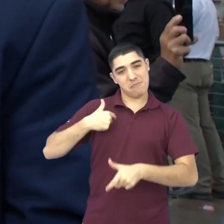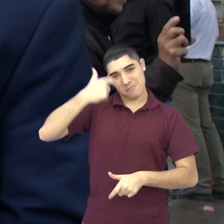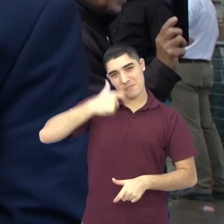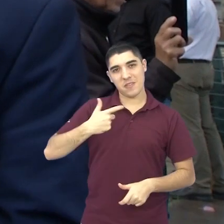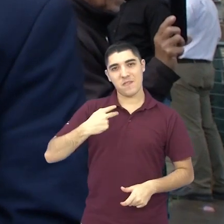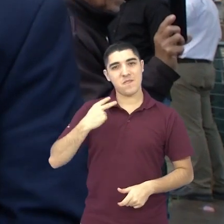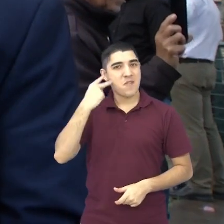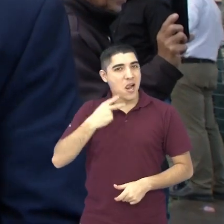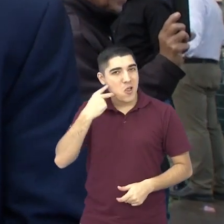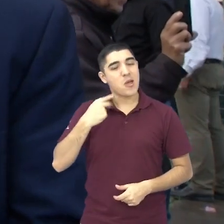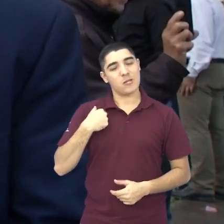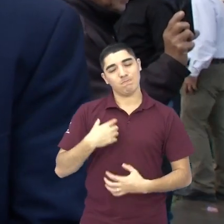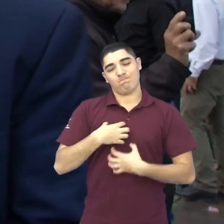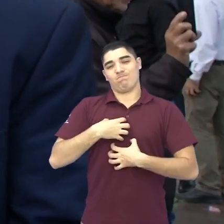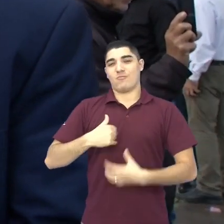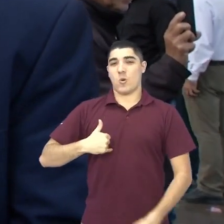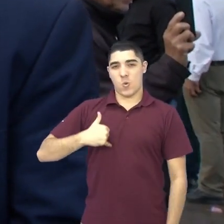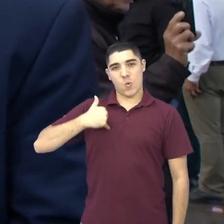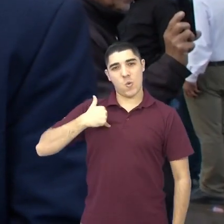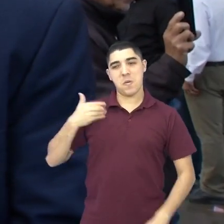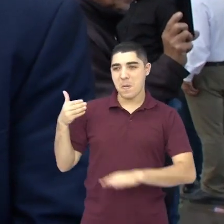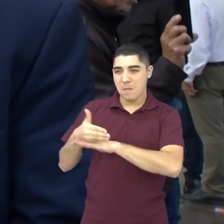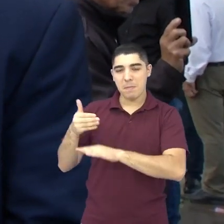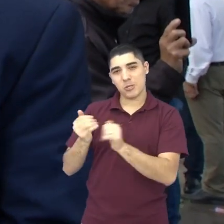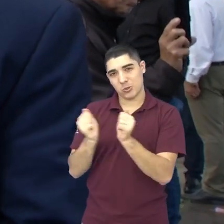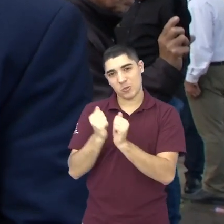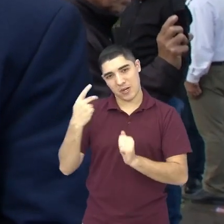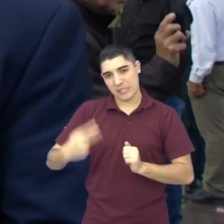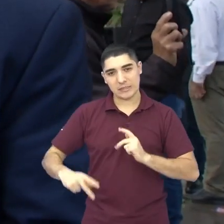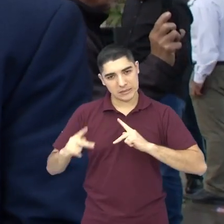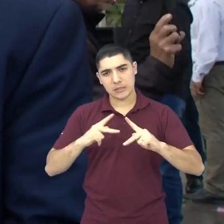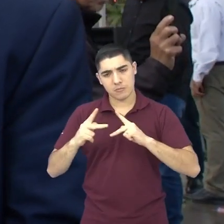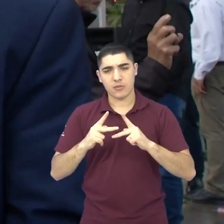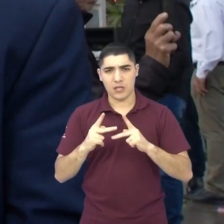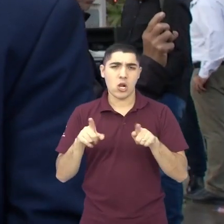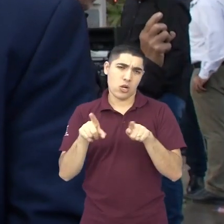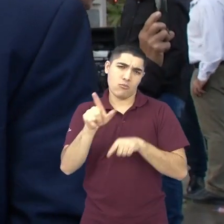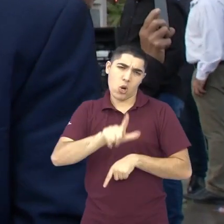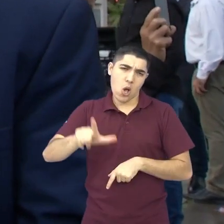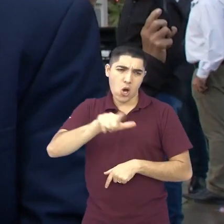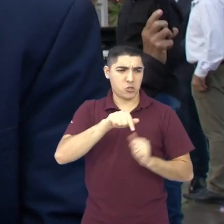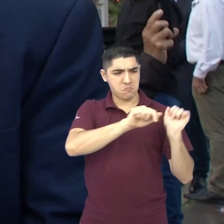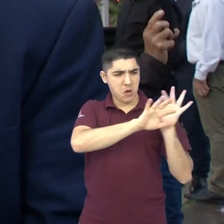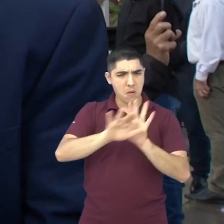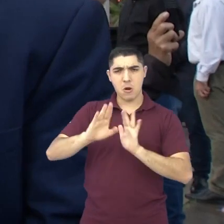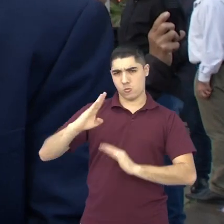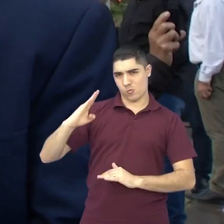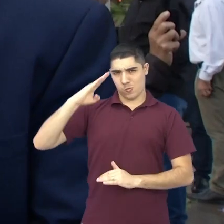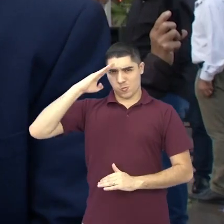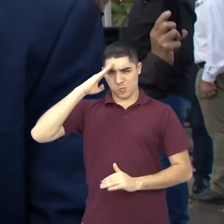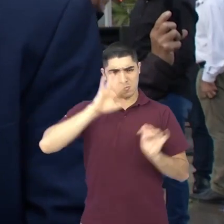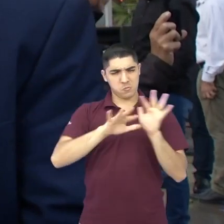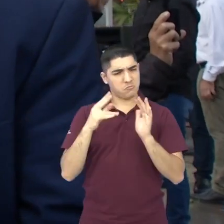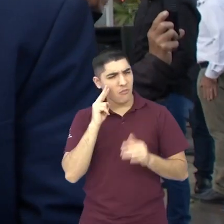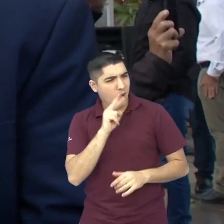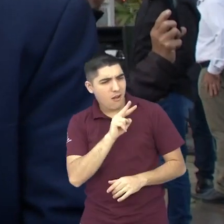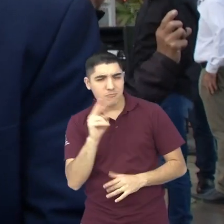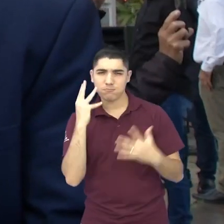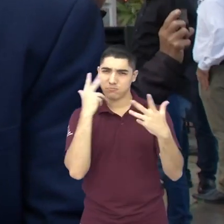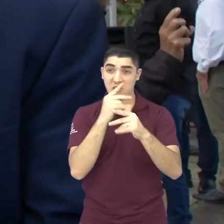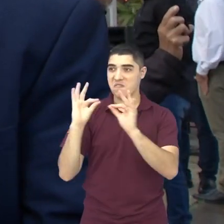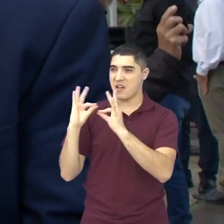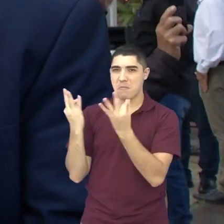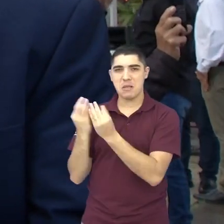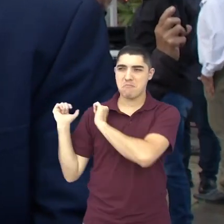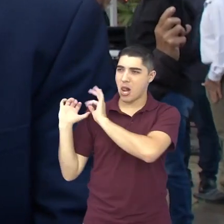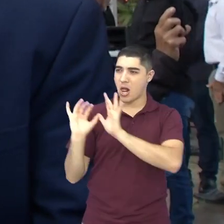presidente da Câmara, como vereador, para mim é um orgulho, né, participar do 7 de setembro em São José dos Campos. E lá o desfile cívico-militar,